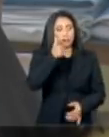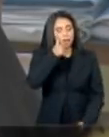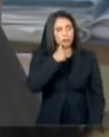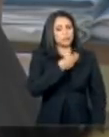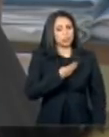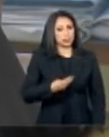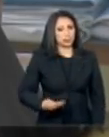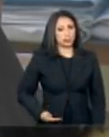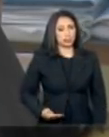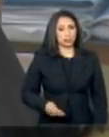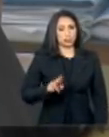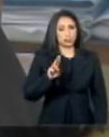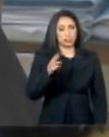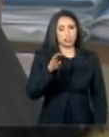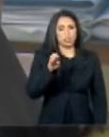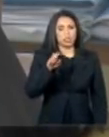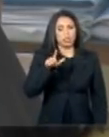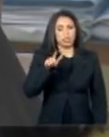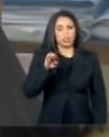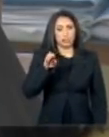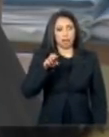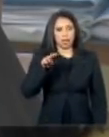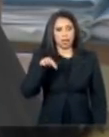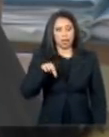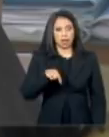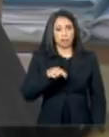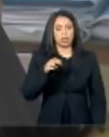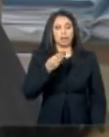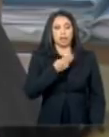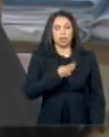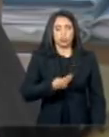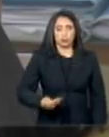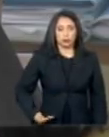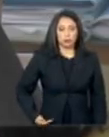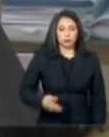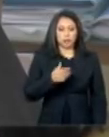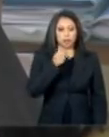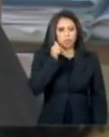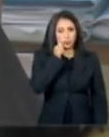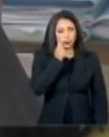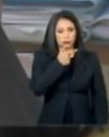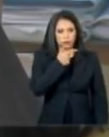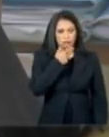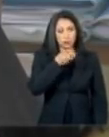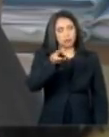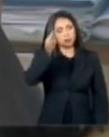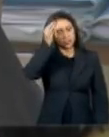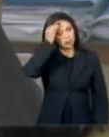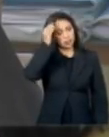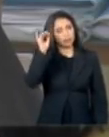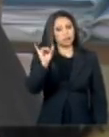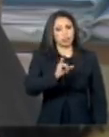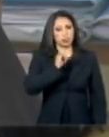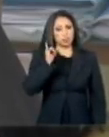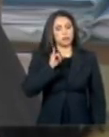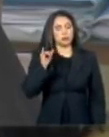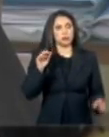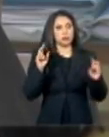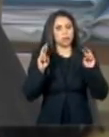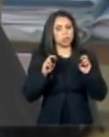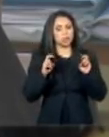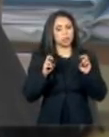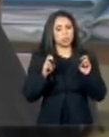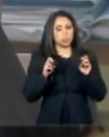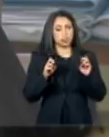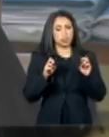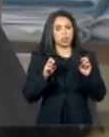grandes início na qual ele apesar de reconhecer a repercussão geral do tema ea rejeitar a reafirmação da